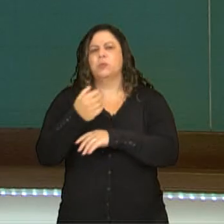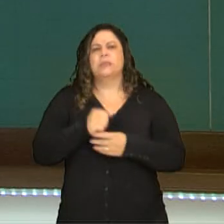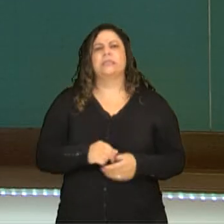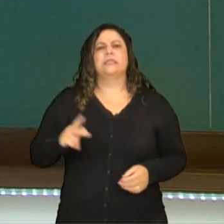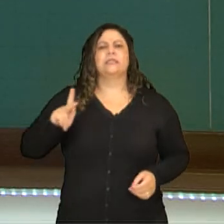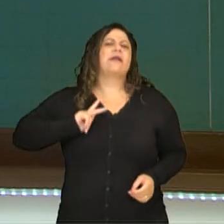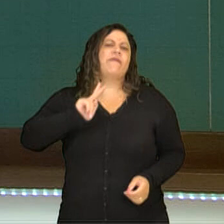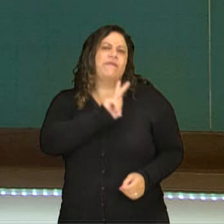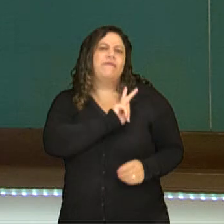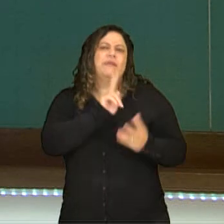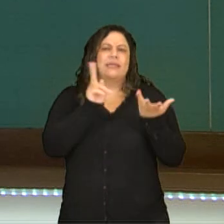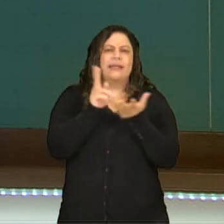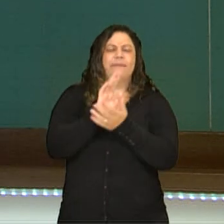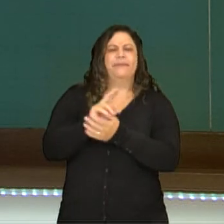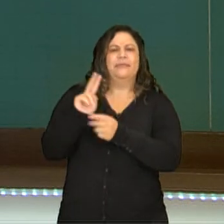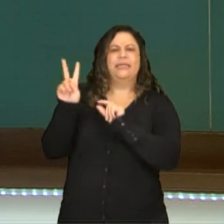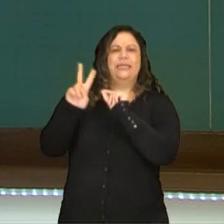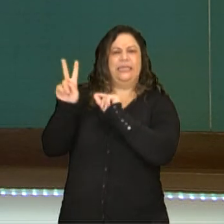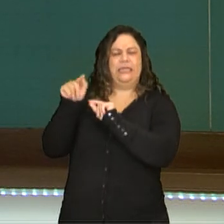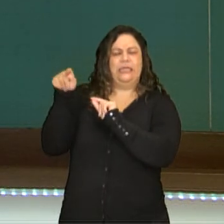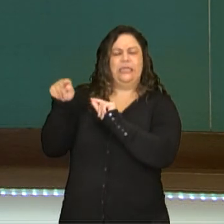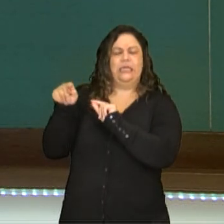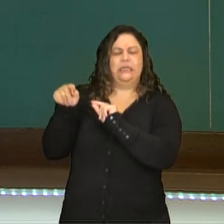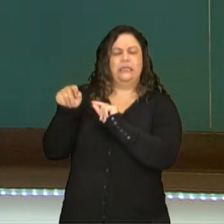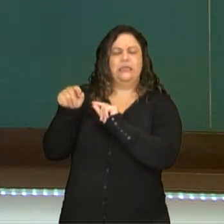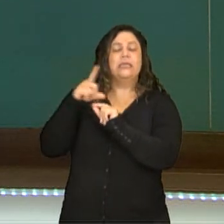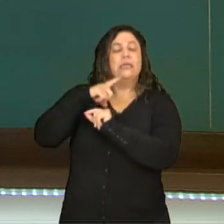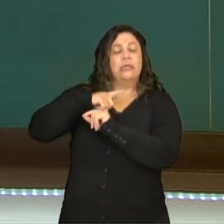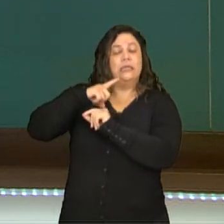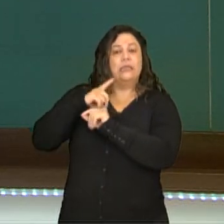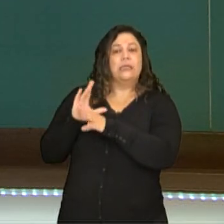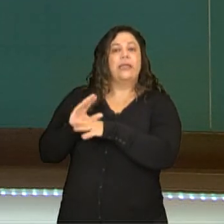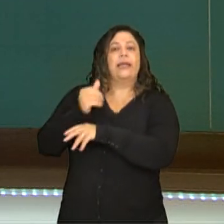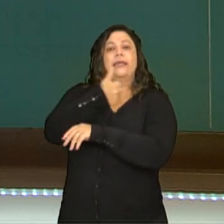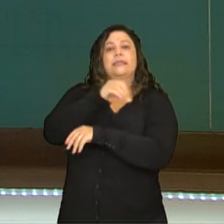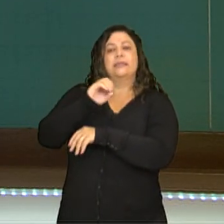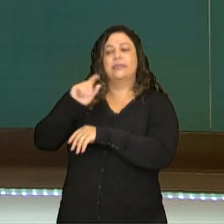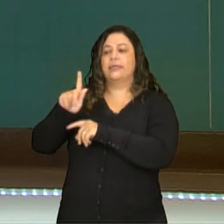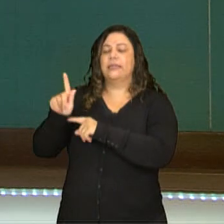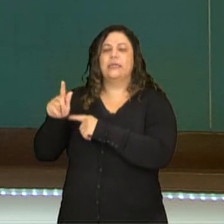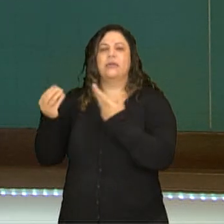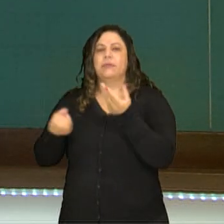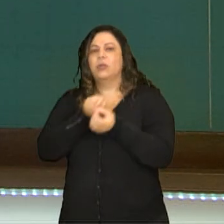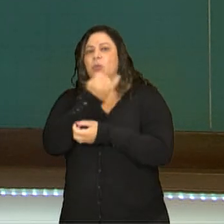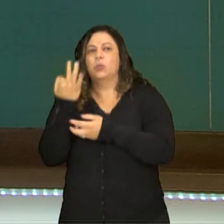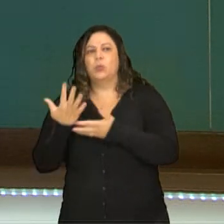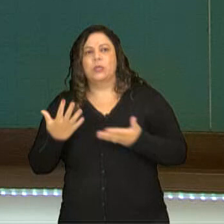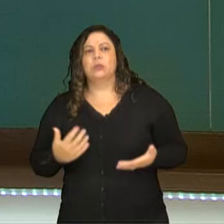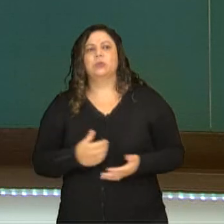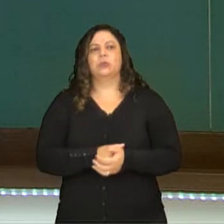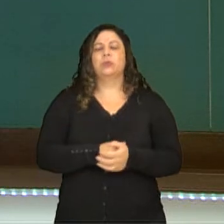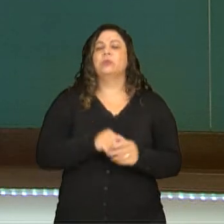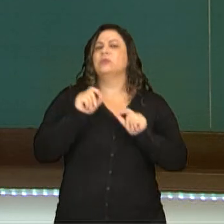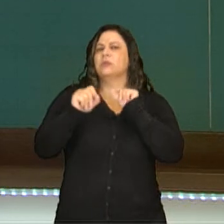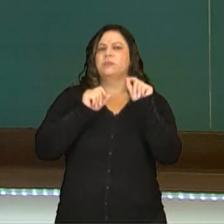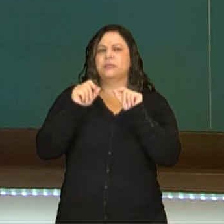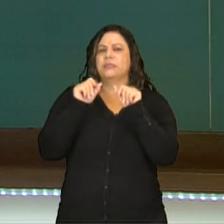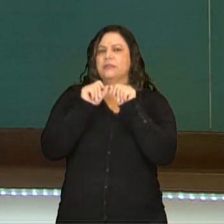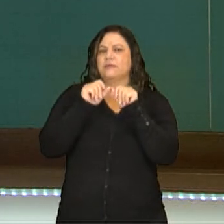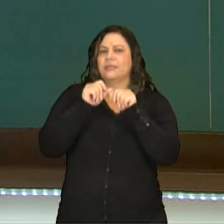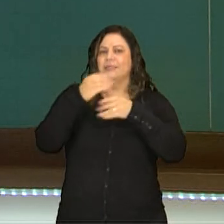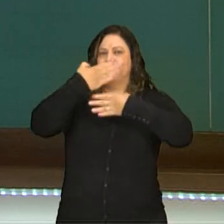minerais encontrados em 100 gramas de arroz e feijão. No geral, quanto que é encontrado? Então, o que você precisa fazer? Você